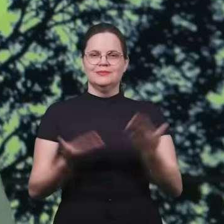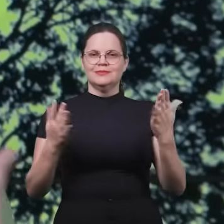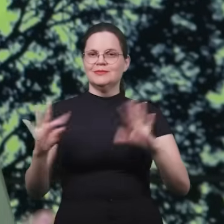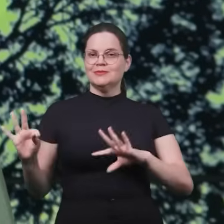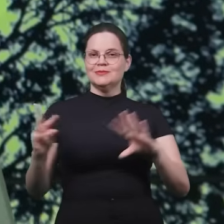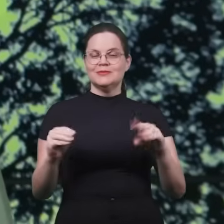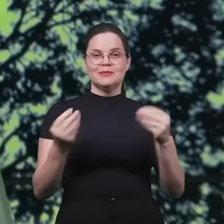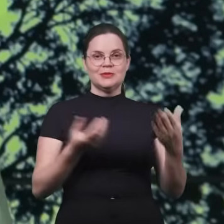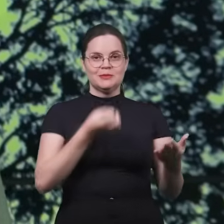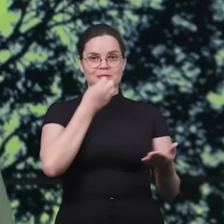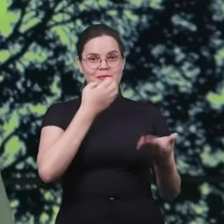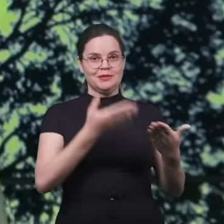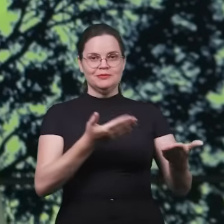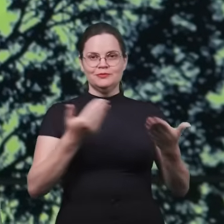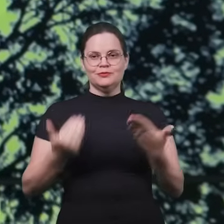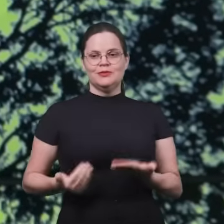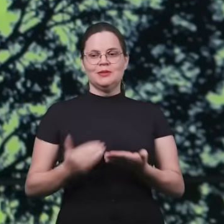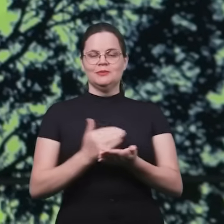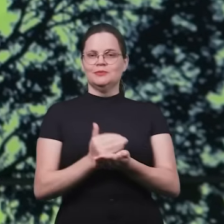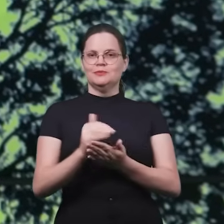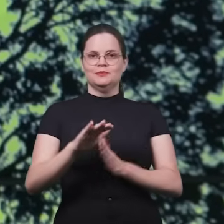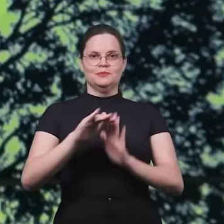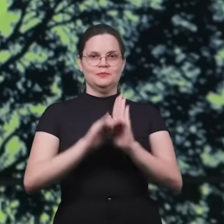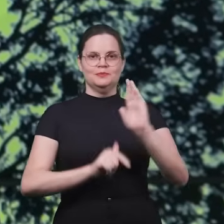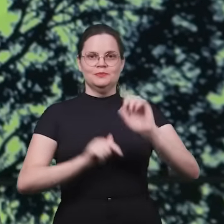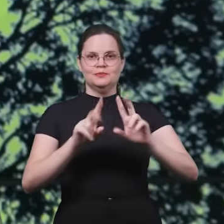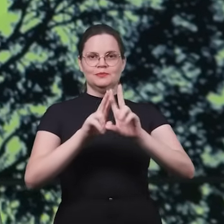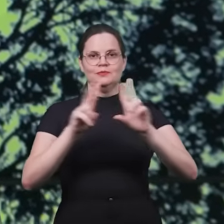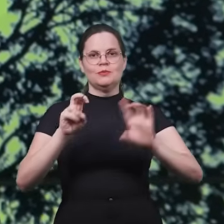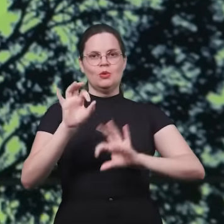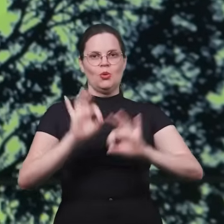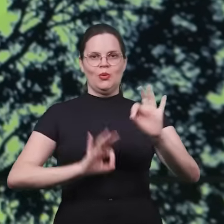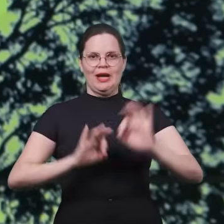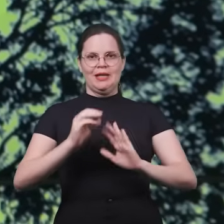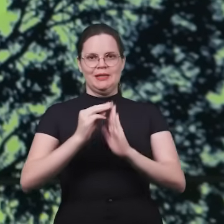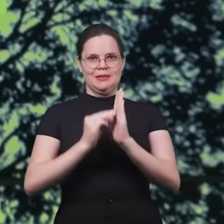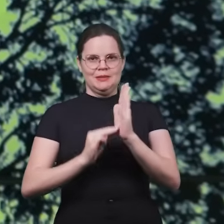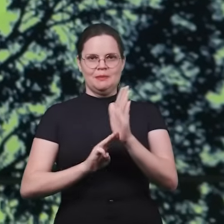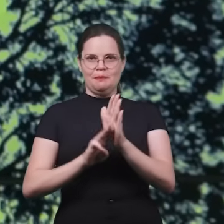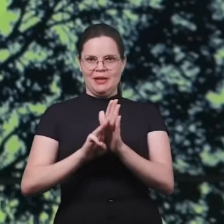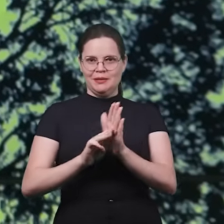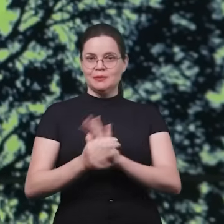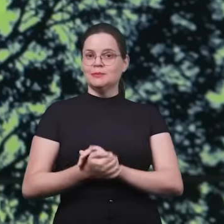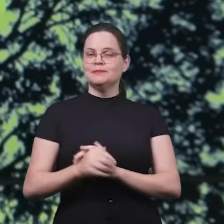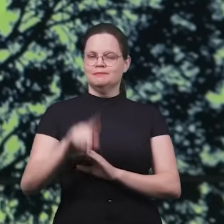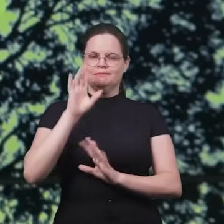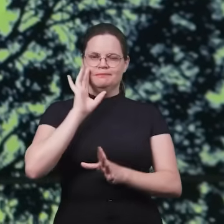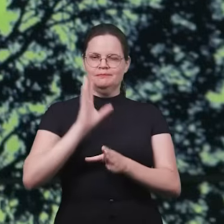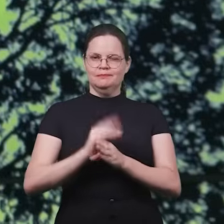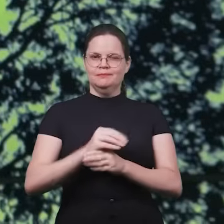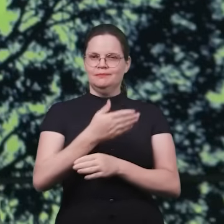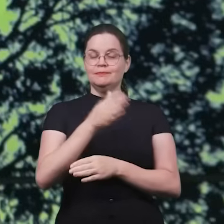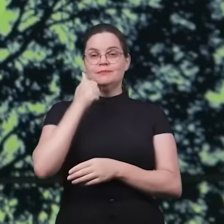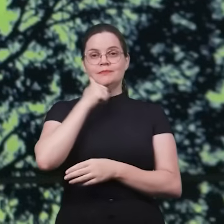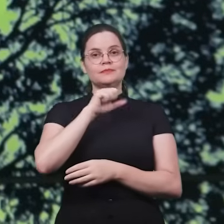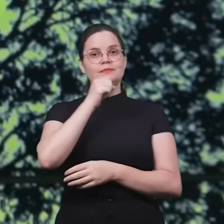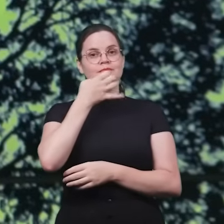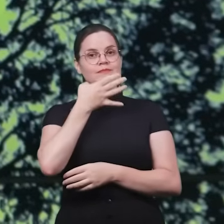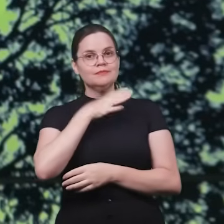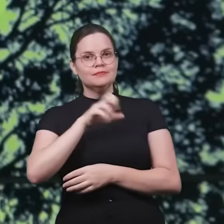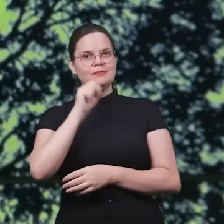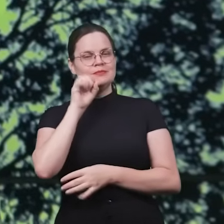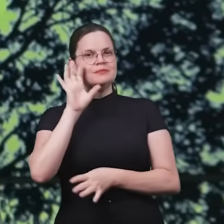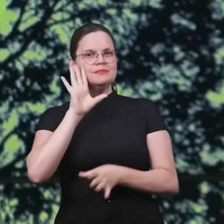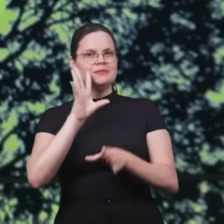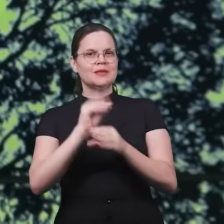Sejam muito bem-vindos a mais um episódio do programa Organização e Método. Aqui você sabe, paz